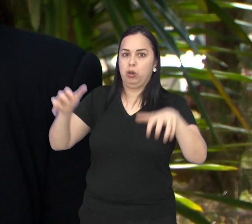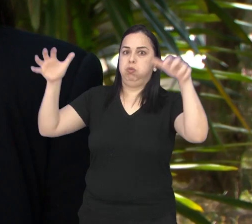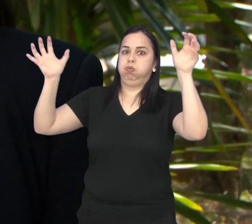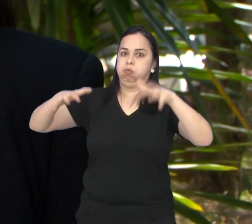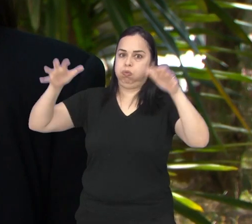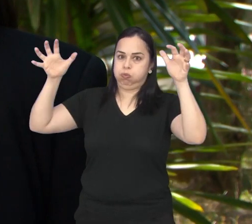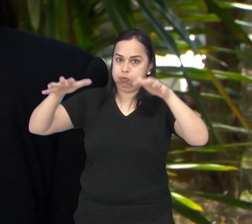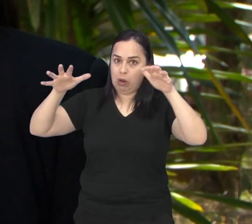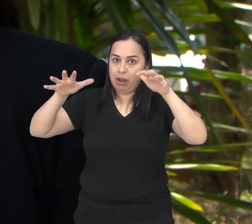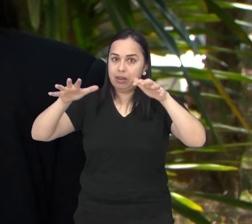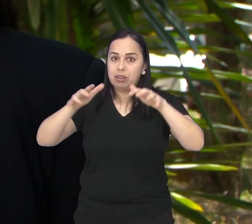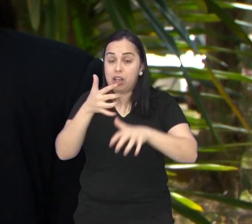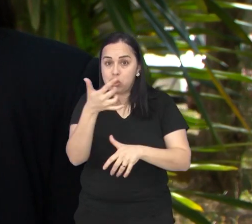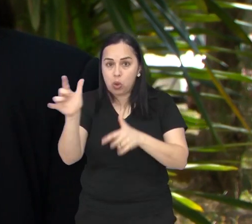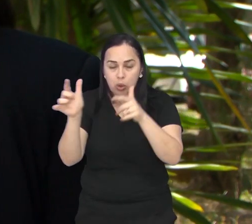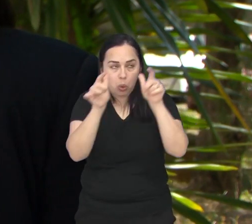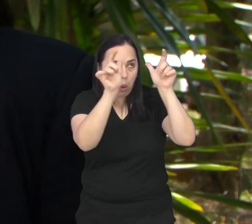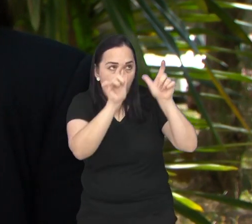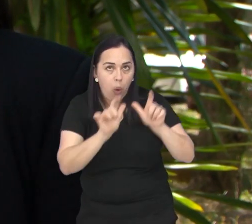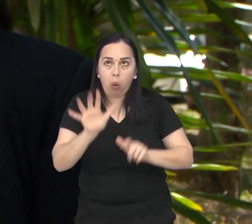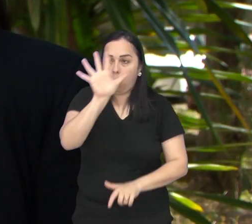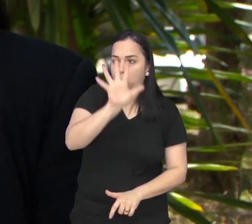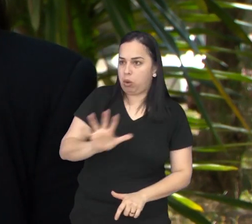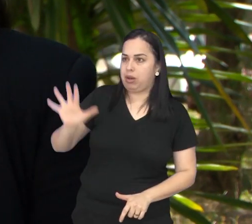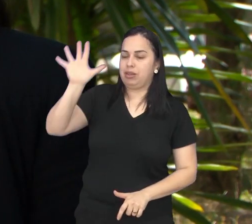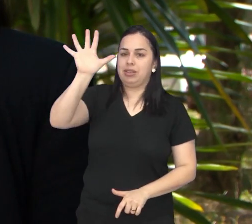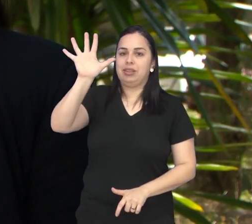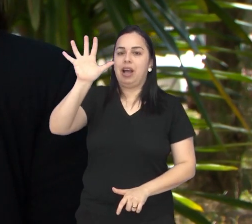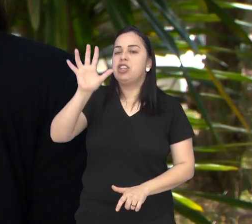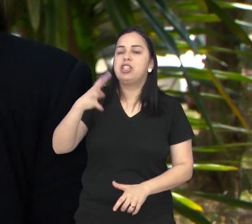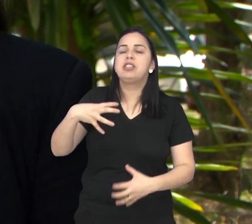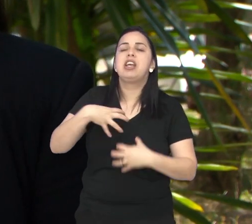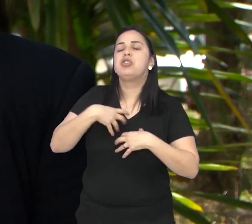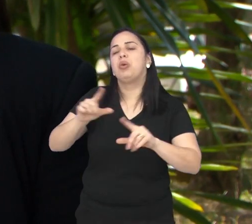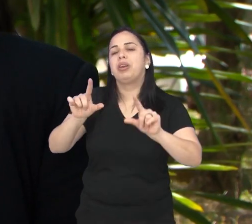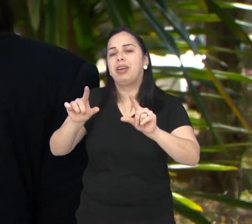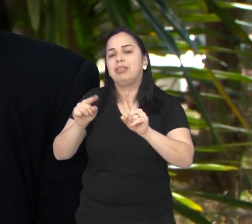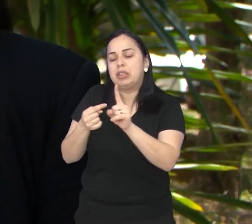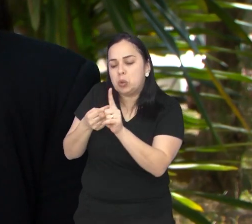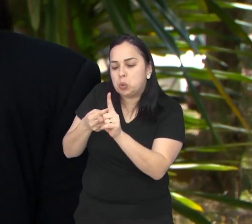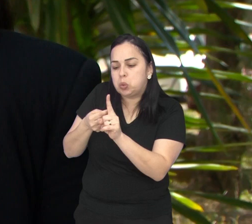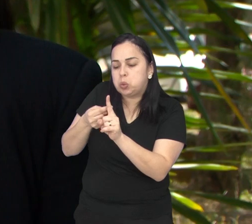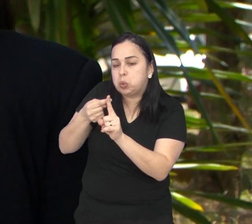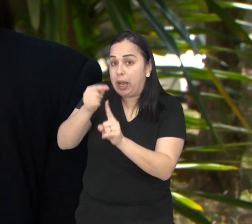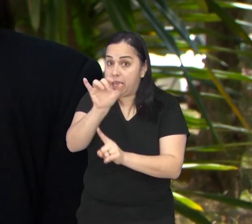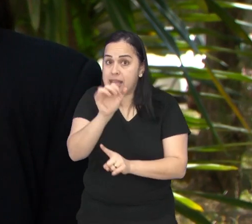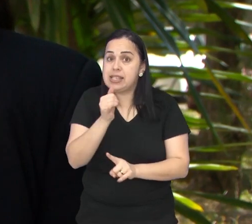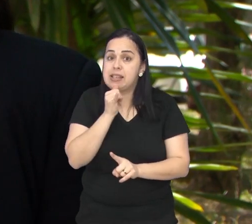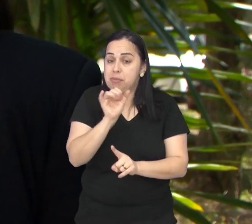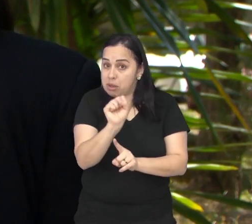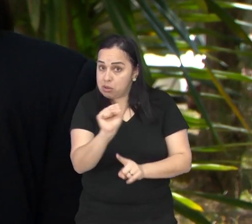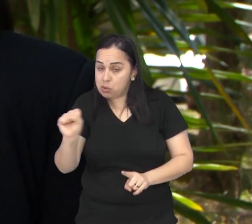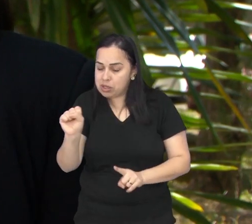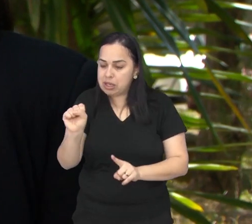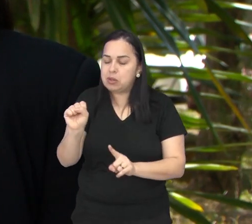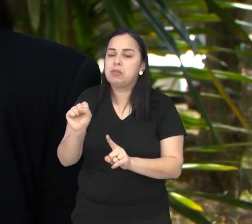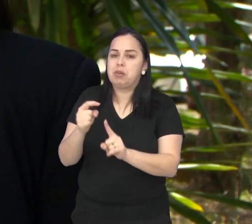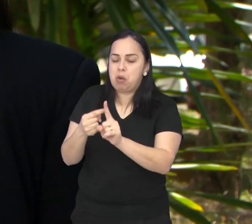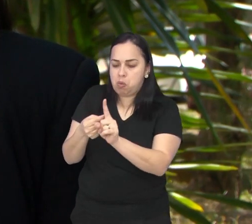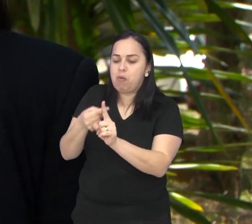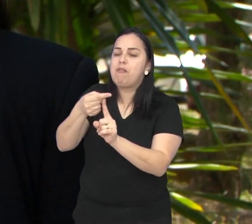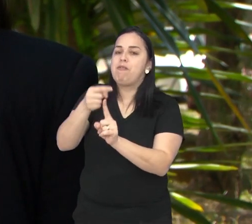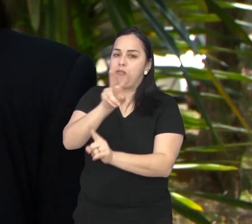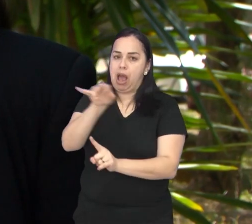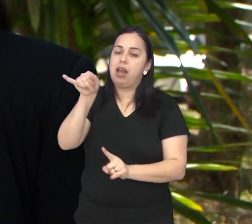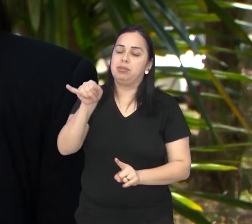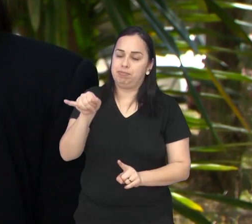na região sul. Nas demais regiões, o que a gente sente mais é um aumento das temperaturas. Aqui na região sudeste, por exemplo, o impacto maior